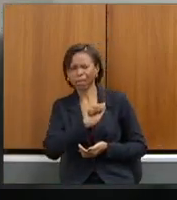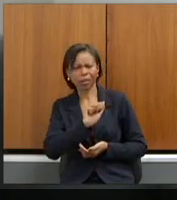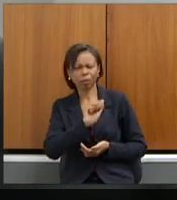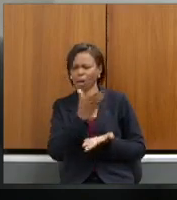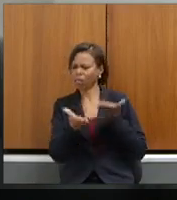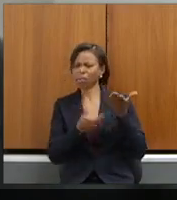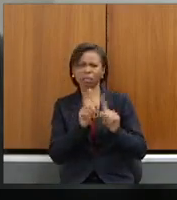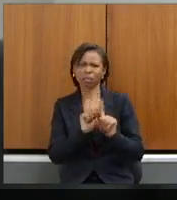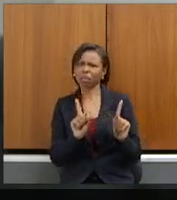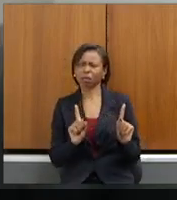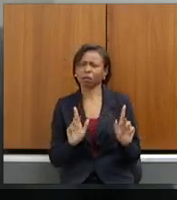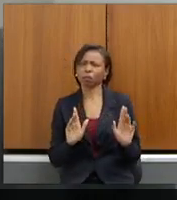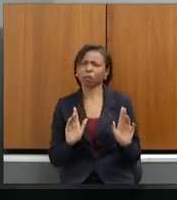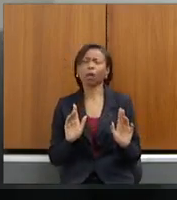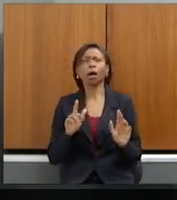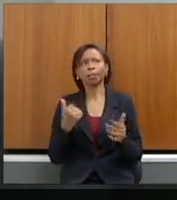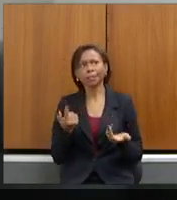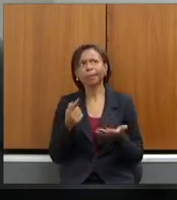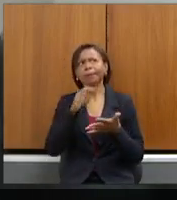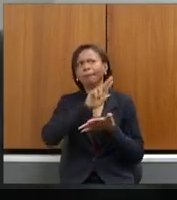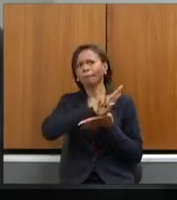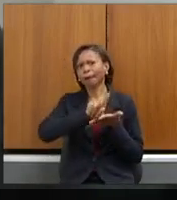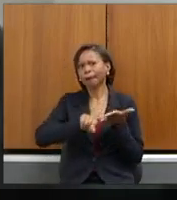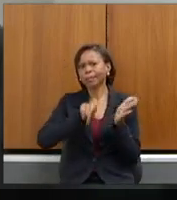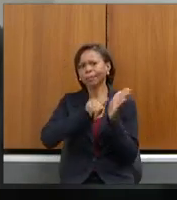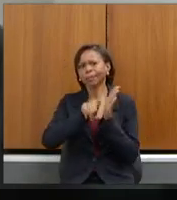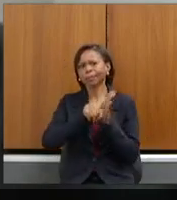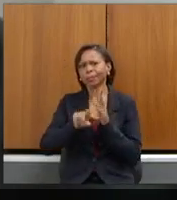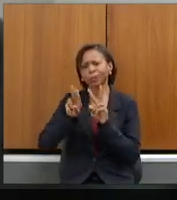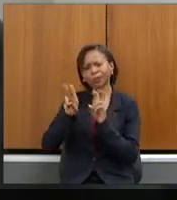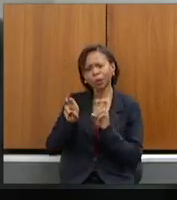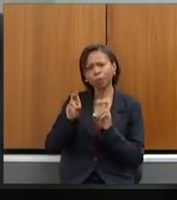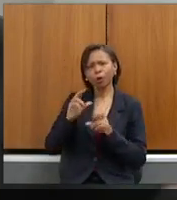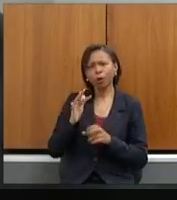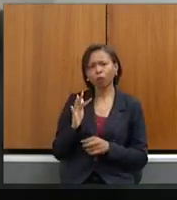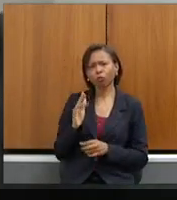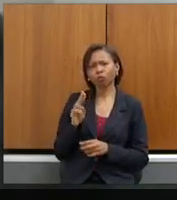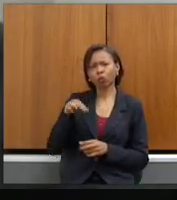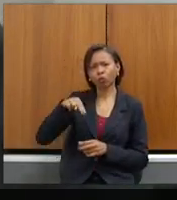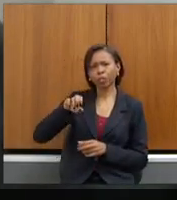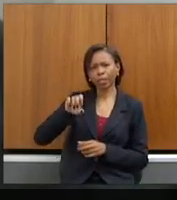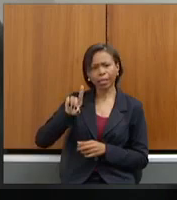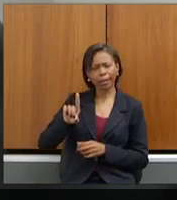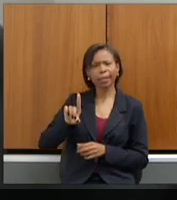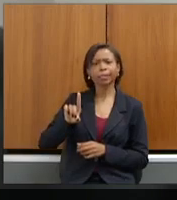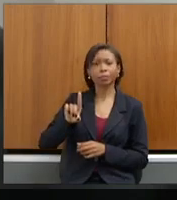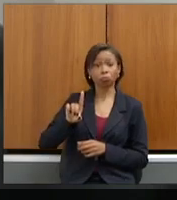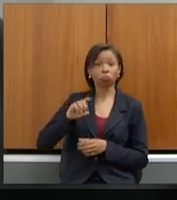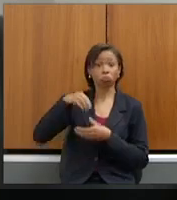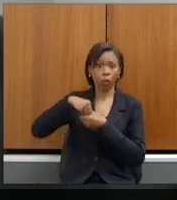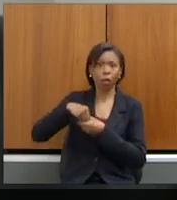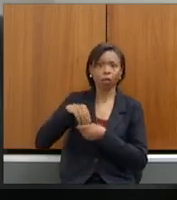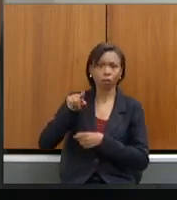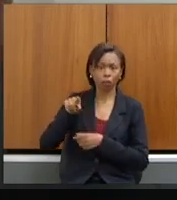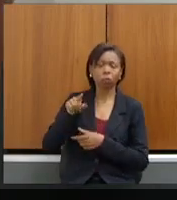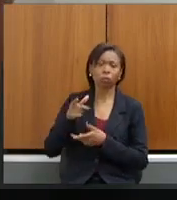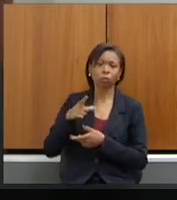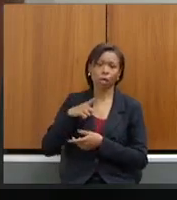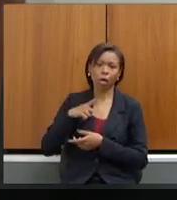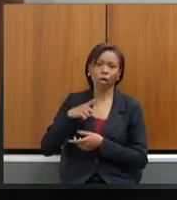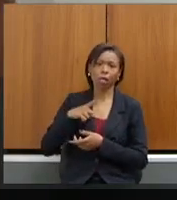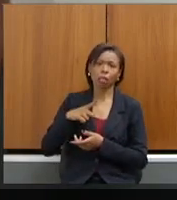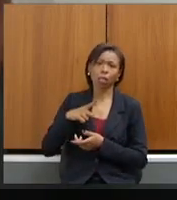diversos pergunto é respeito da comédia já sabe o corpo do corpo Clínico da funet é que realmente daria para poder